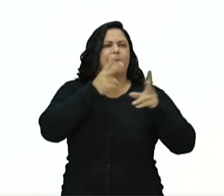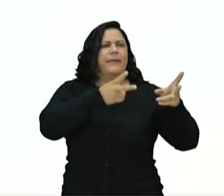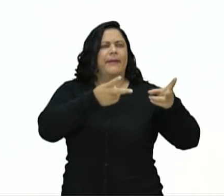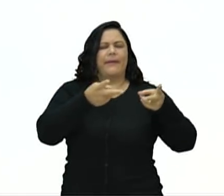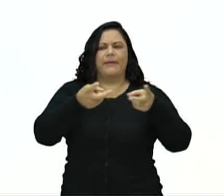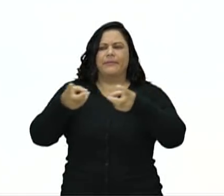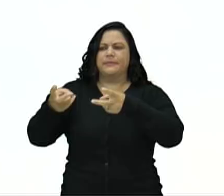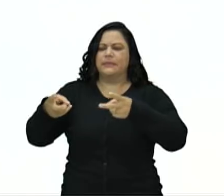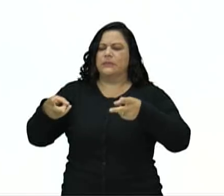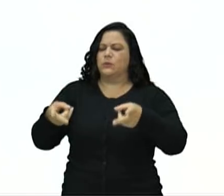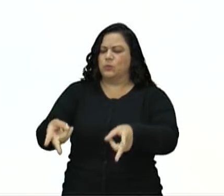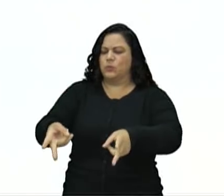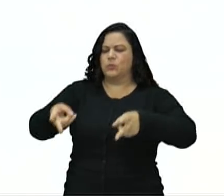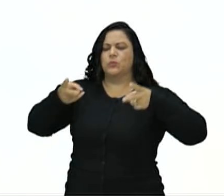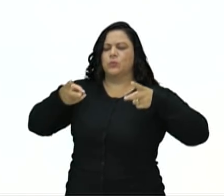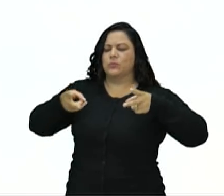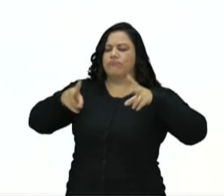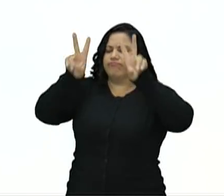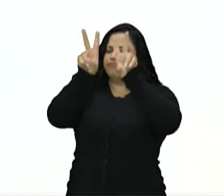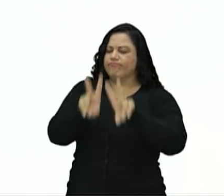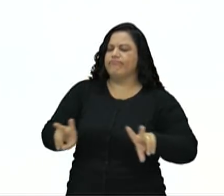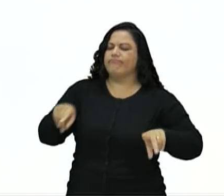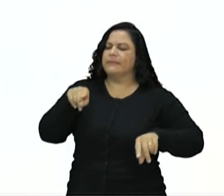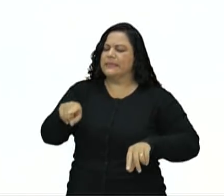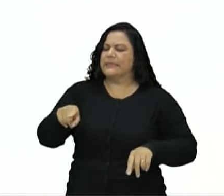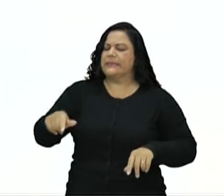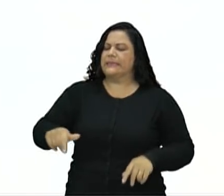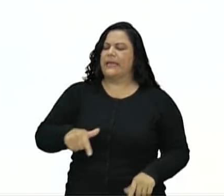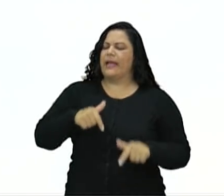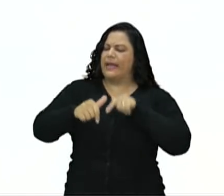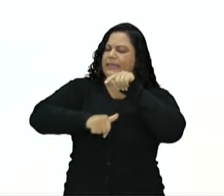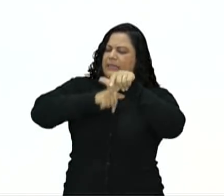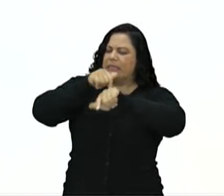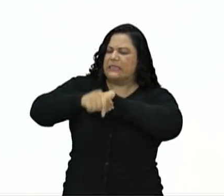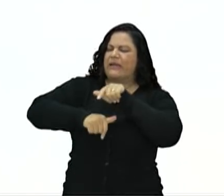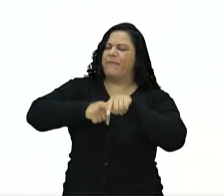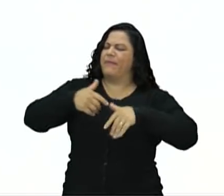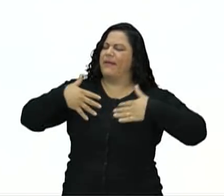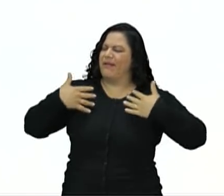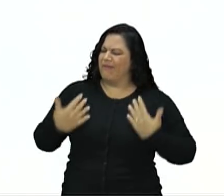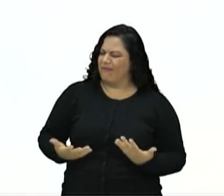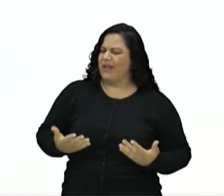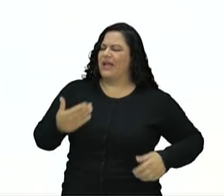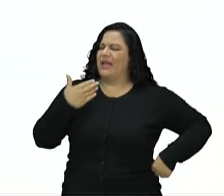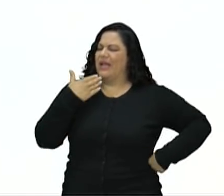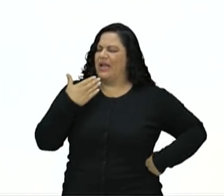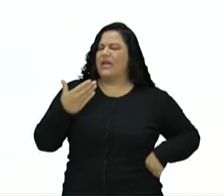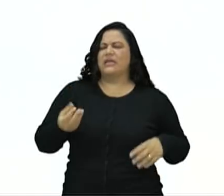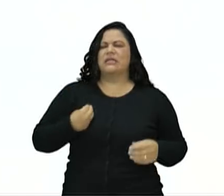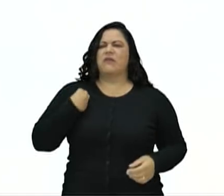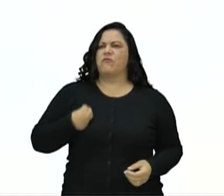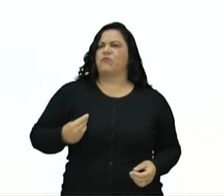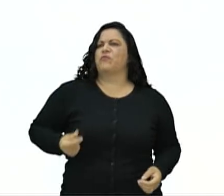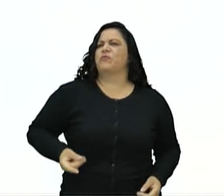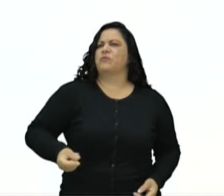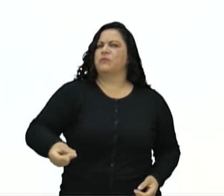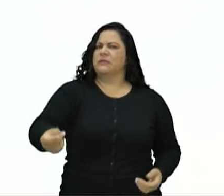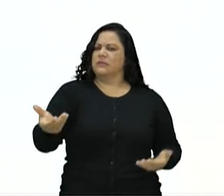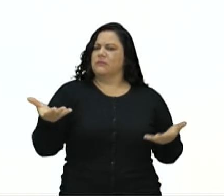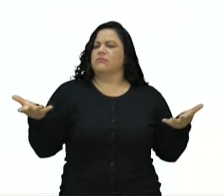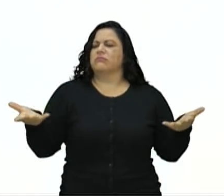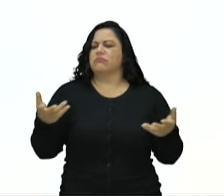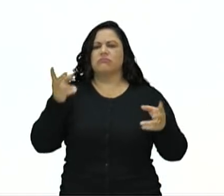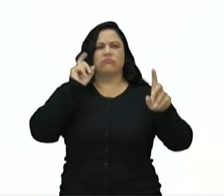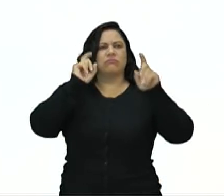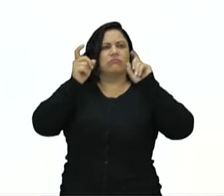Ela se pergunta se aquela labuta da formiga vale a efêmera vida que ela tem. Vai se preocupar com o que a formiga